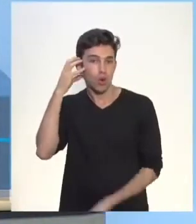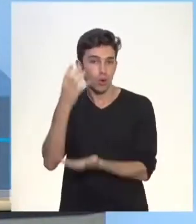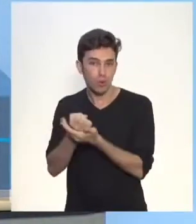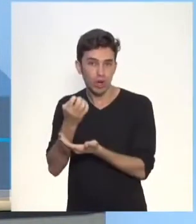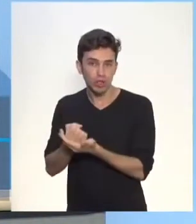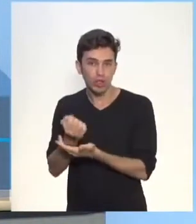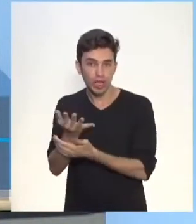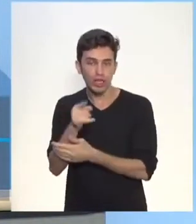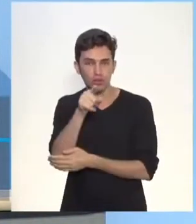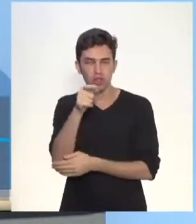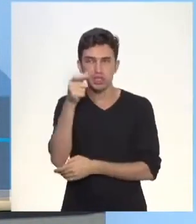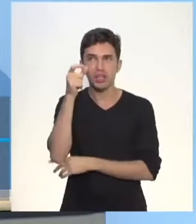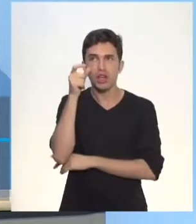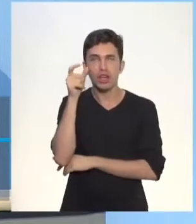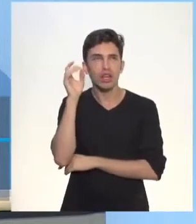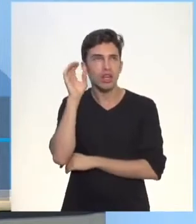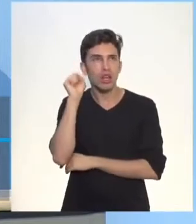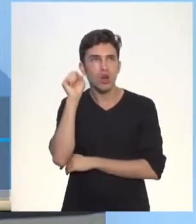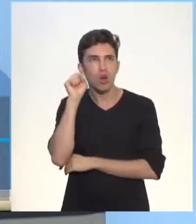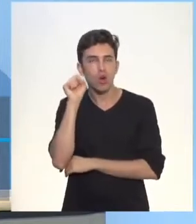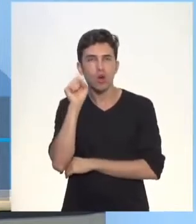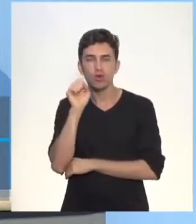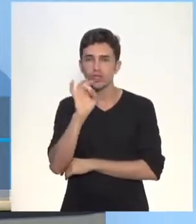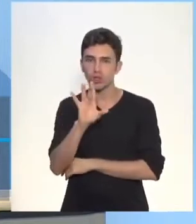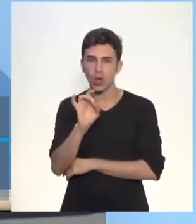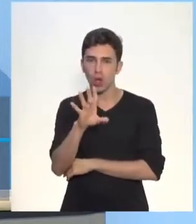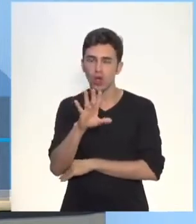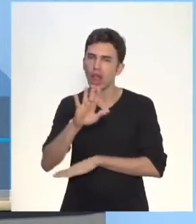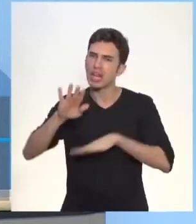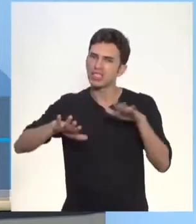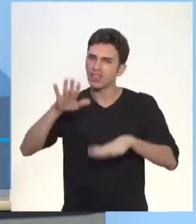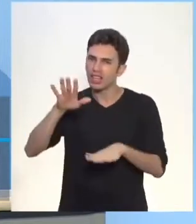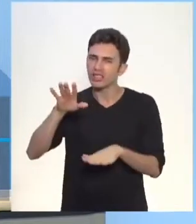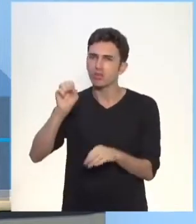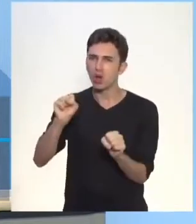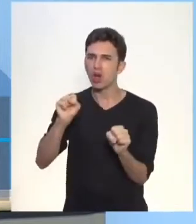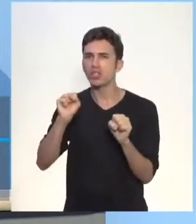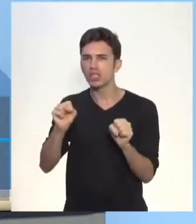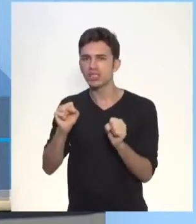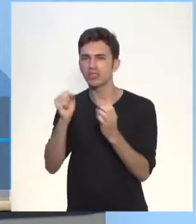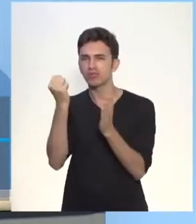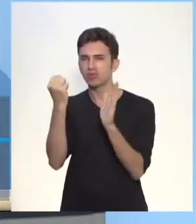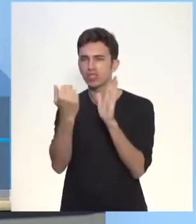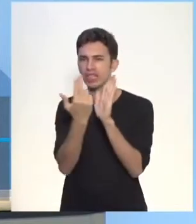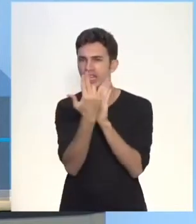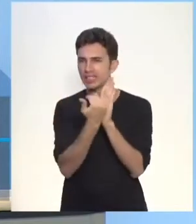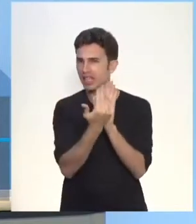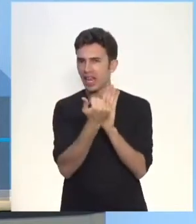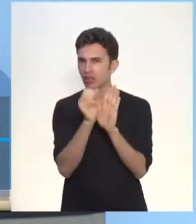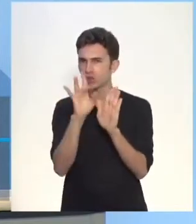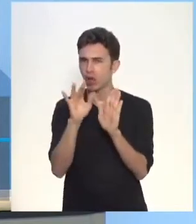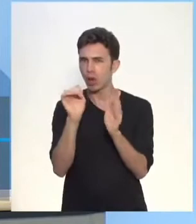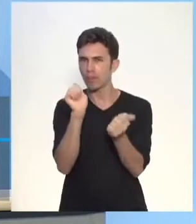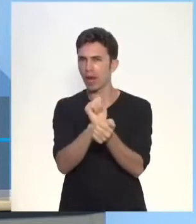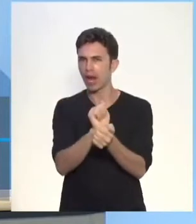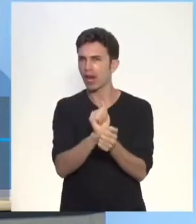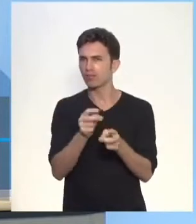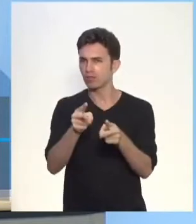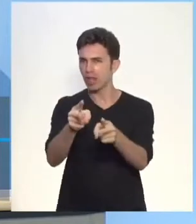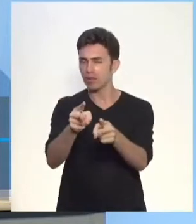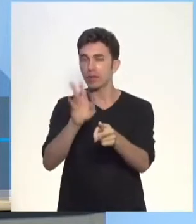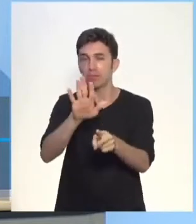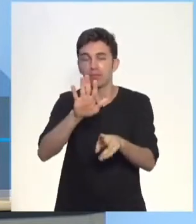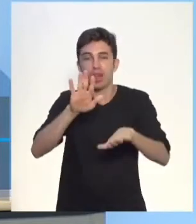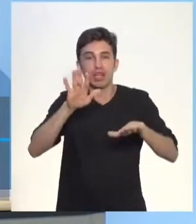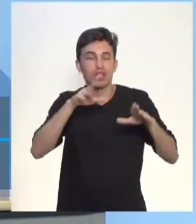uma interação, um pouco mais de cores, né, já tem a parte da comunicação. Esse é o contexto, então, do videocast